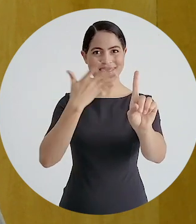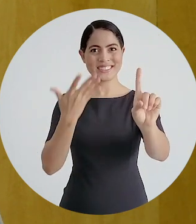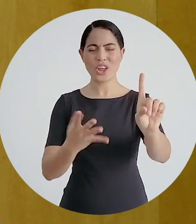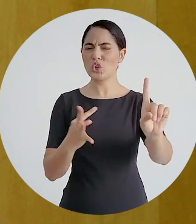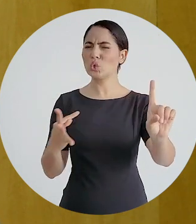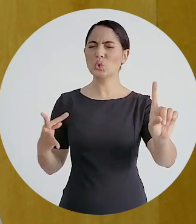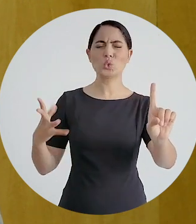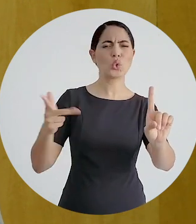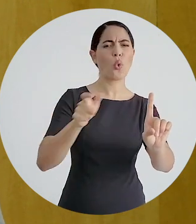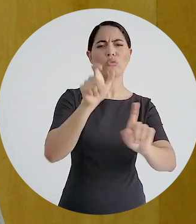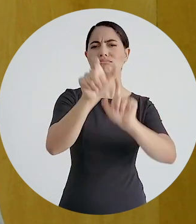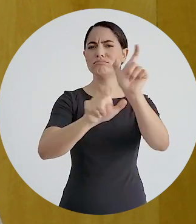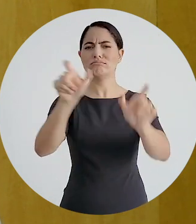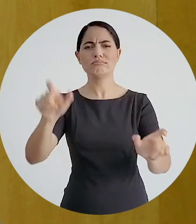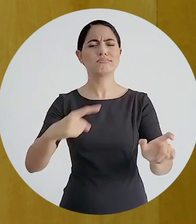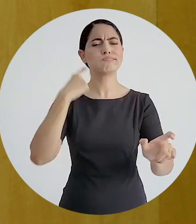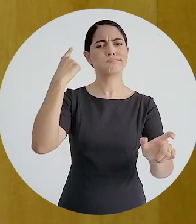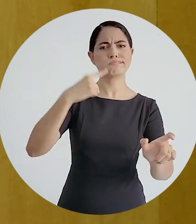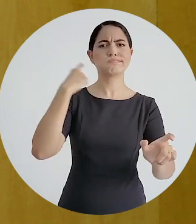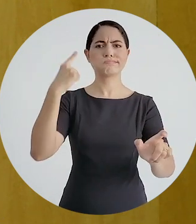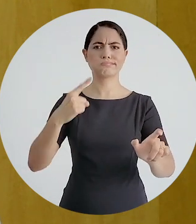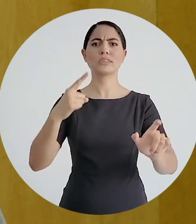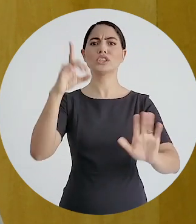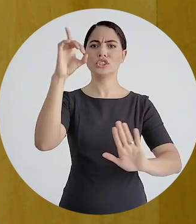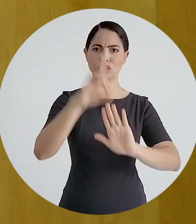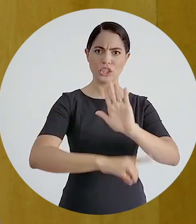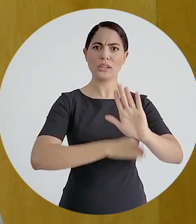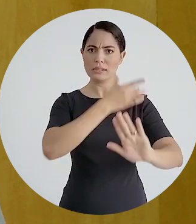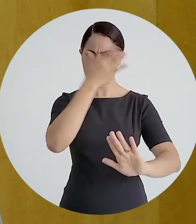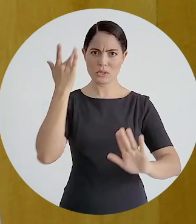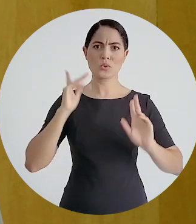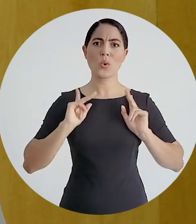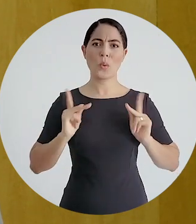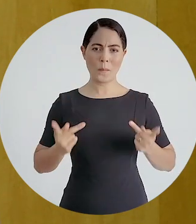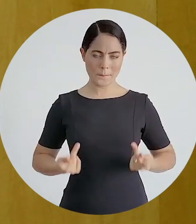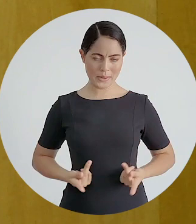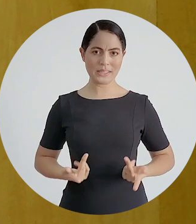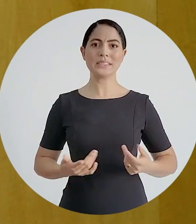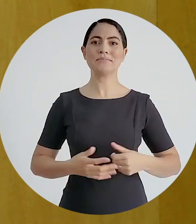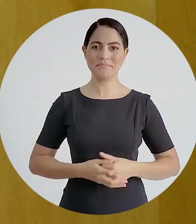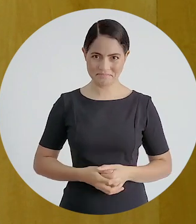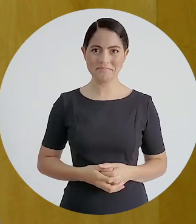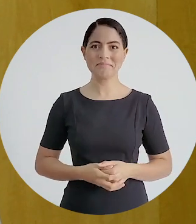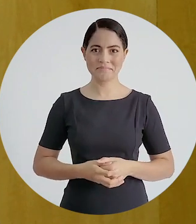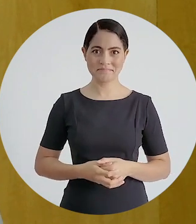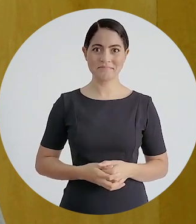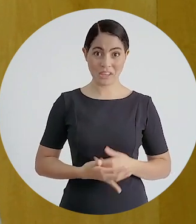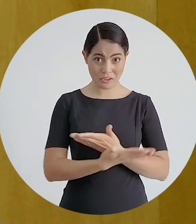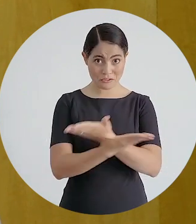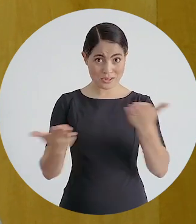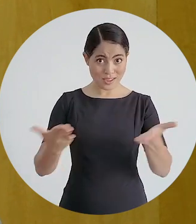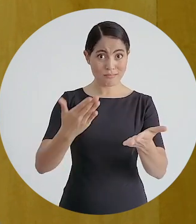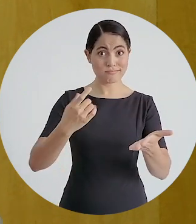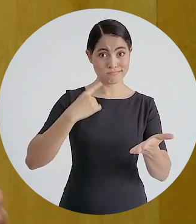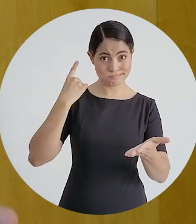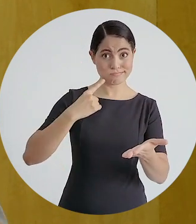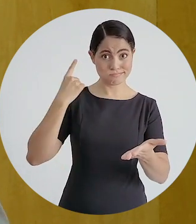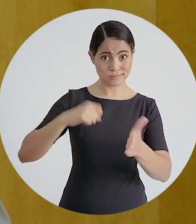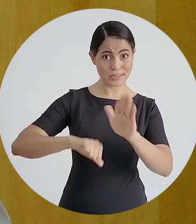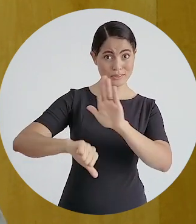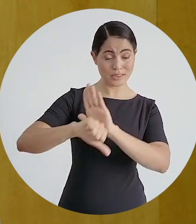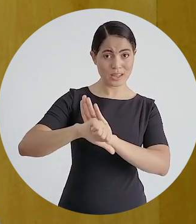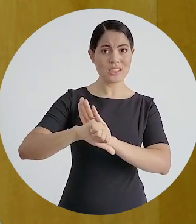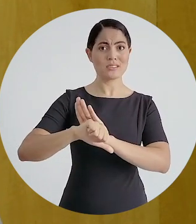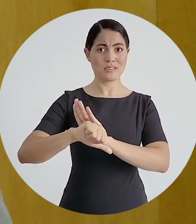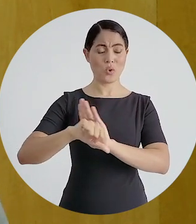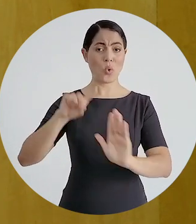de homenagear todos aqueles que bravamente lutam pelos direitos da pessoa humana e que, como bons e combativos